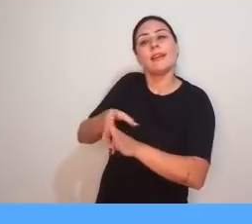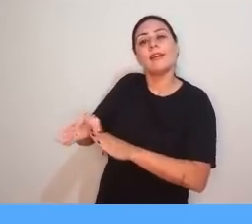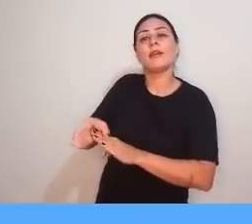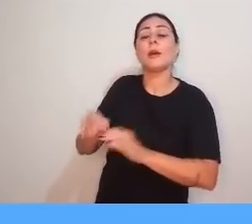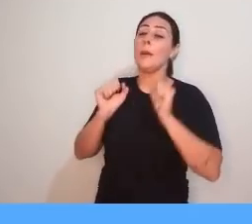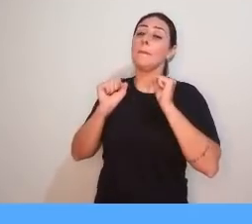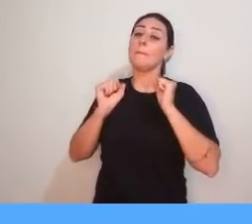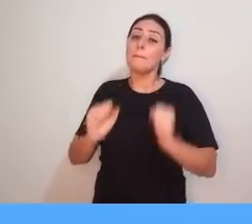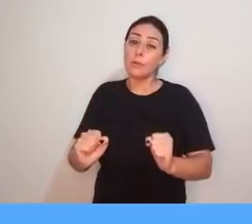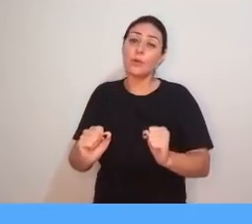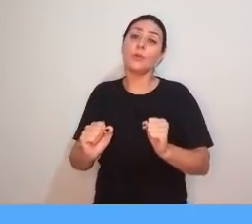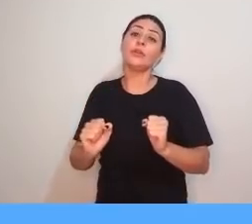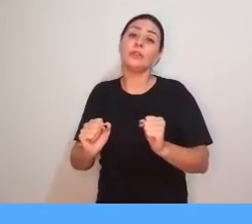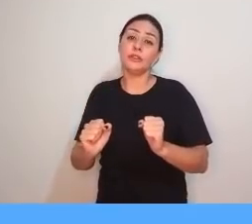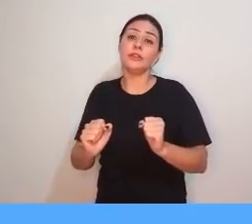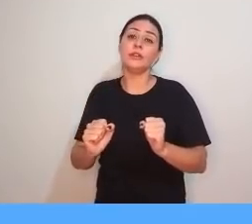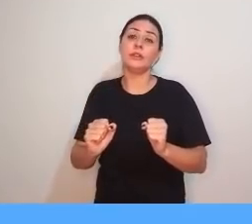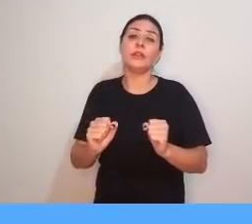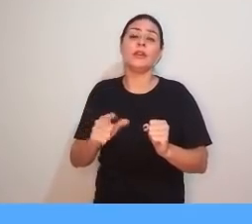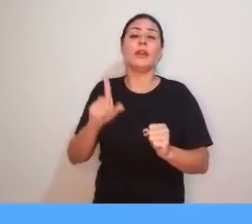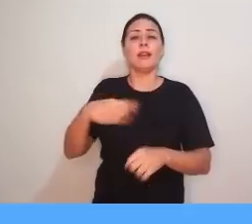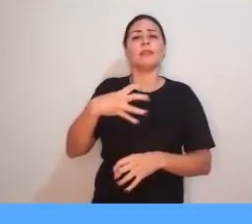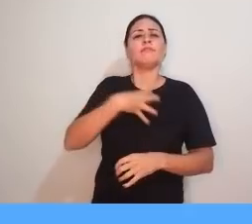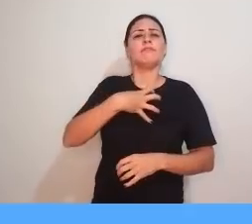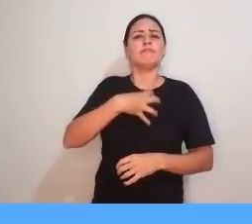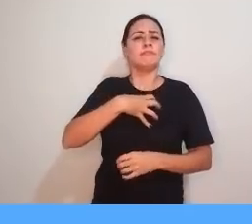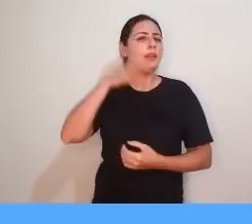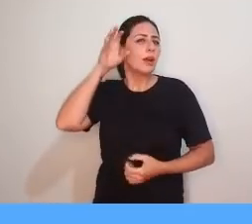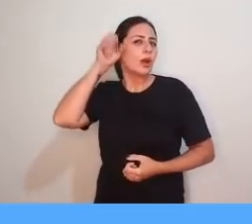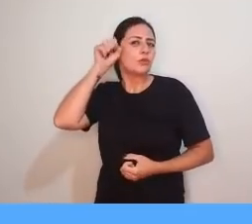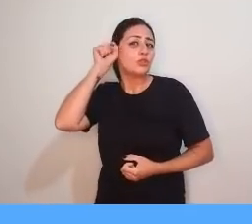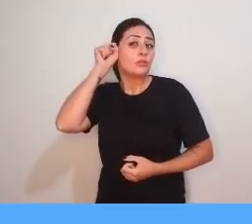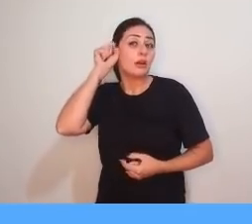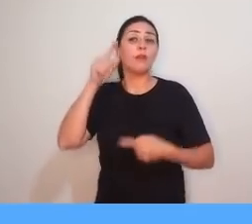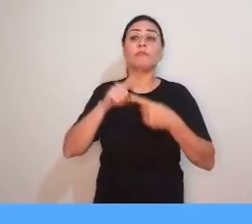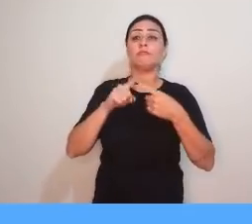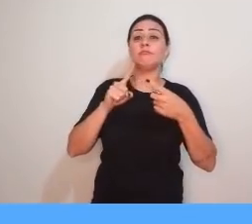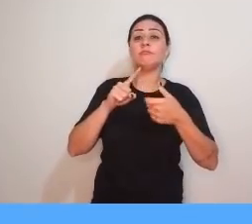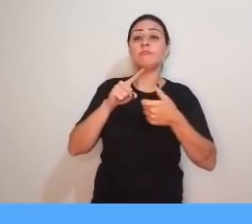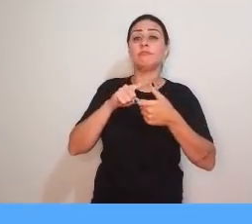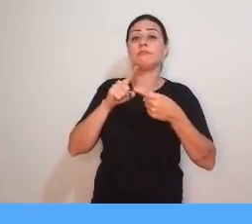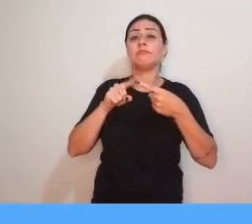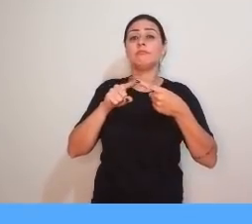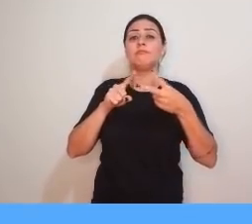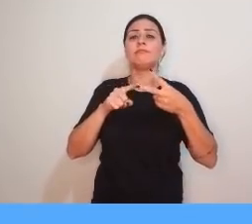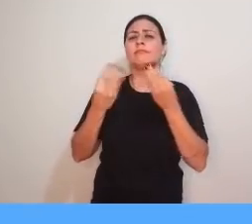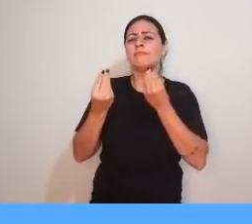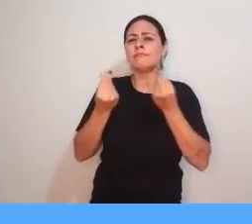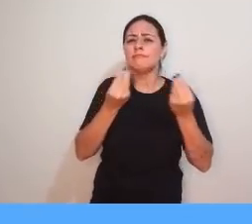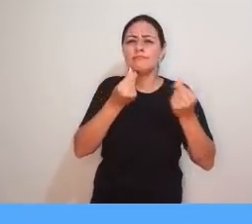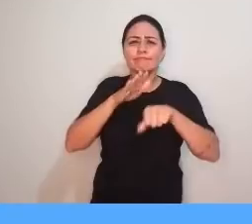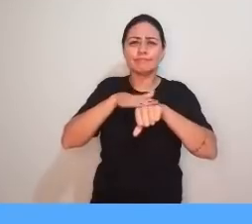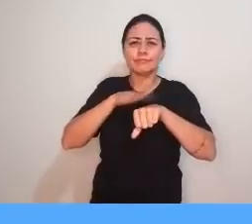ela dos sentidos da audição, né, da sinestésica, tá?